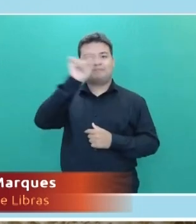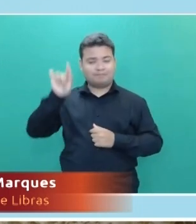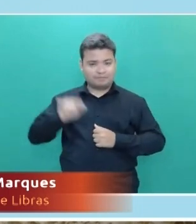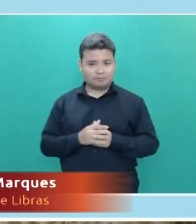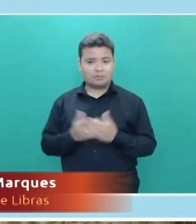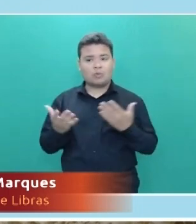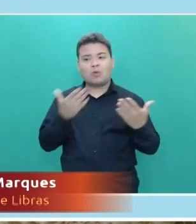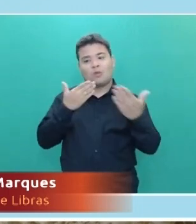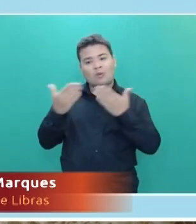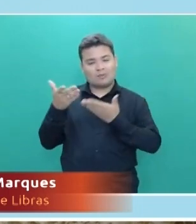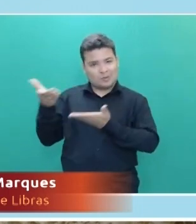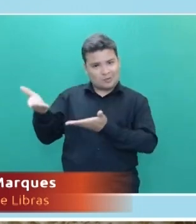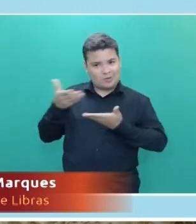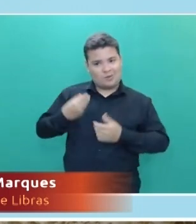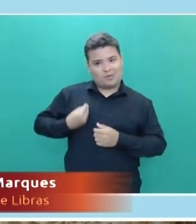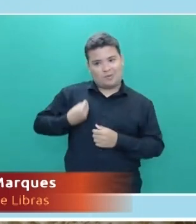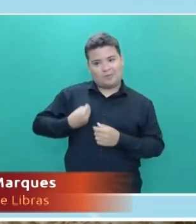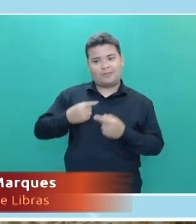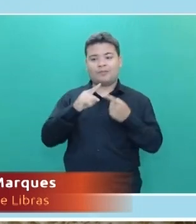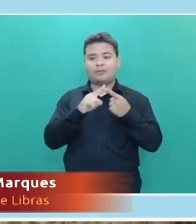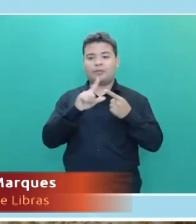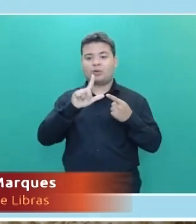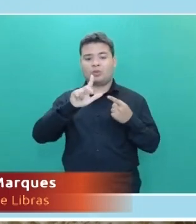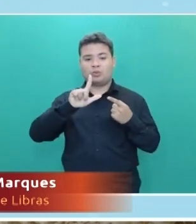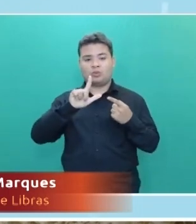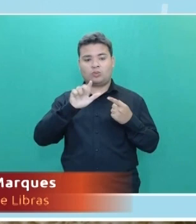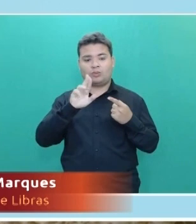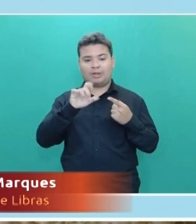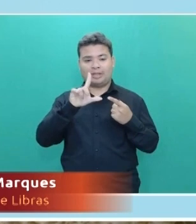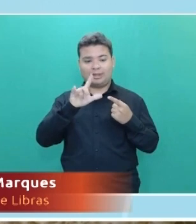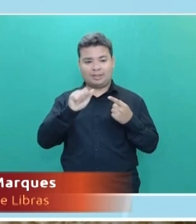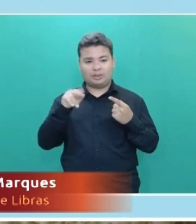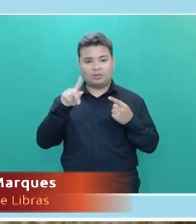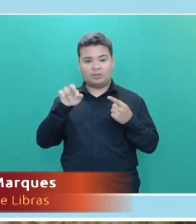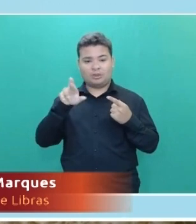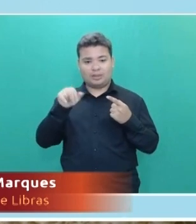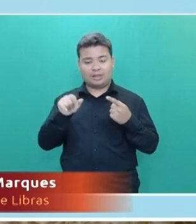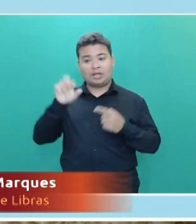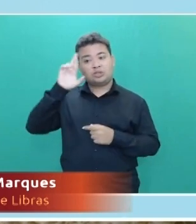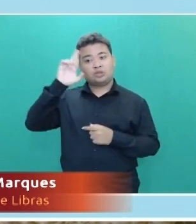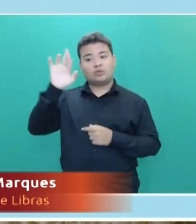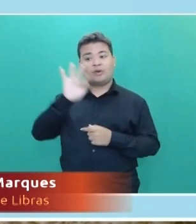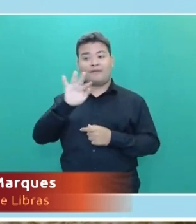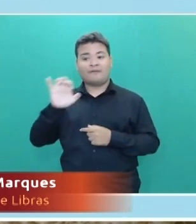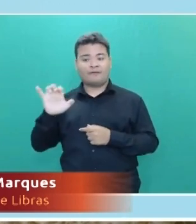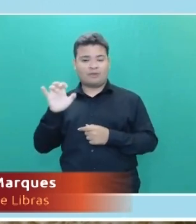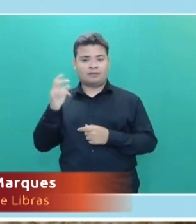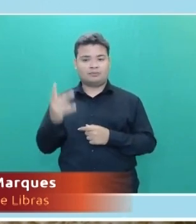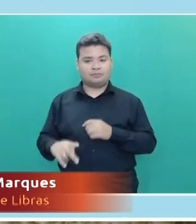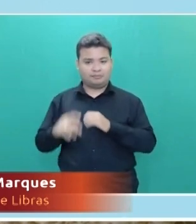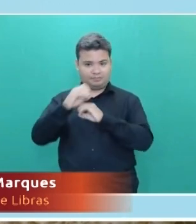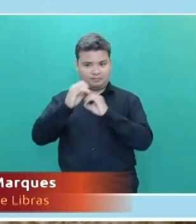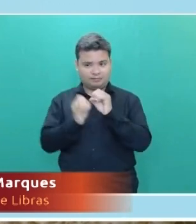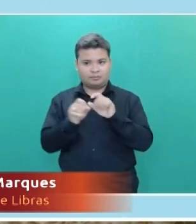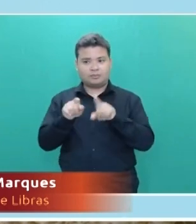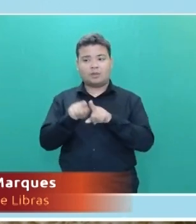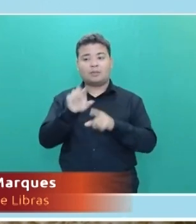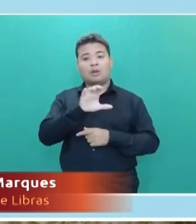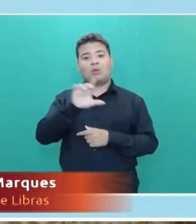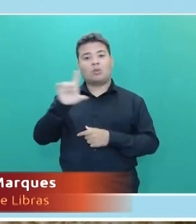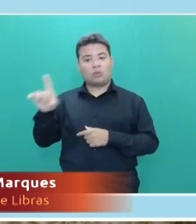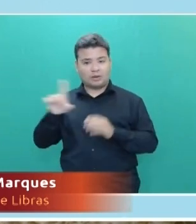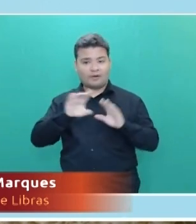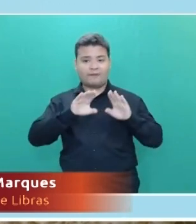nossos convidados, a Lueli Nogueira, diretora da Faculdade de Educação da UFG e também coordenadora do Fórum Estadual